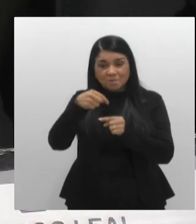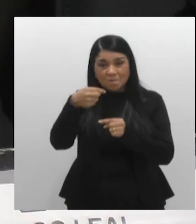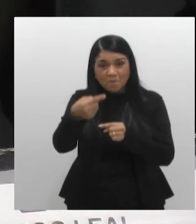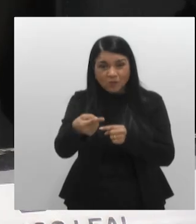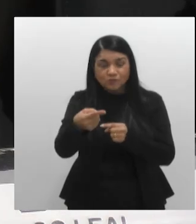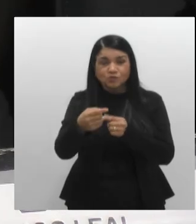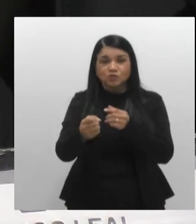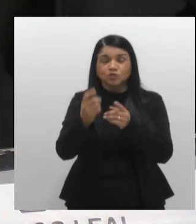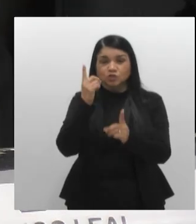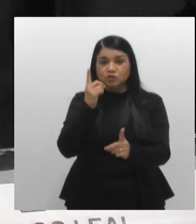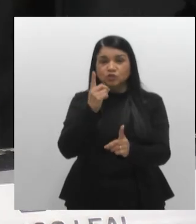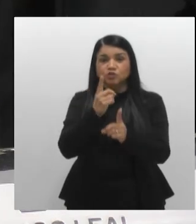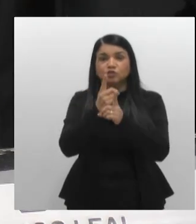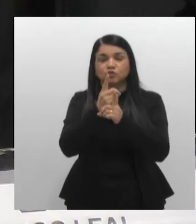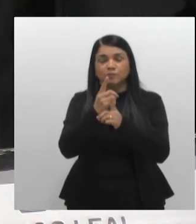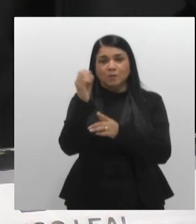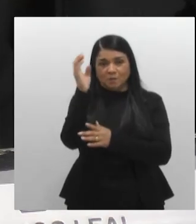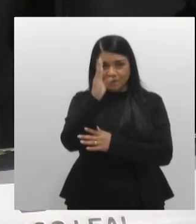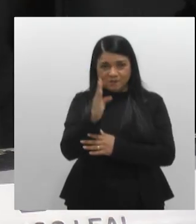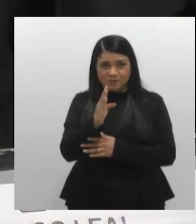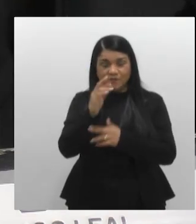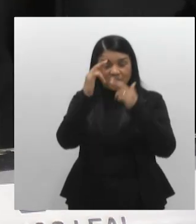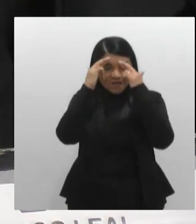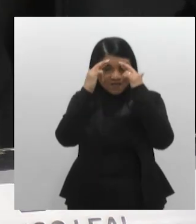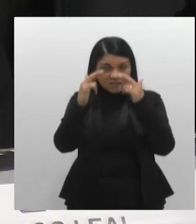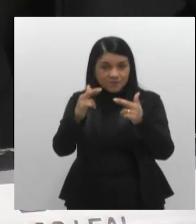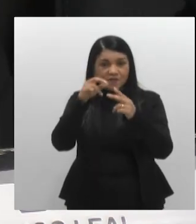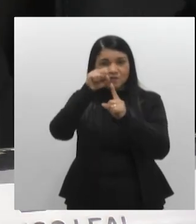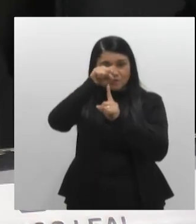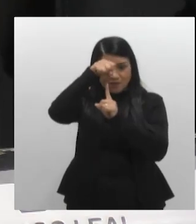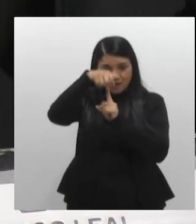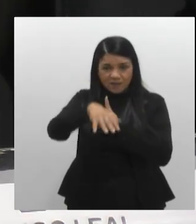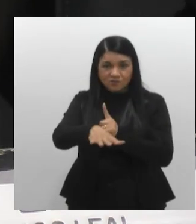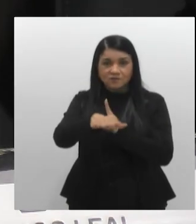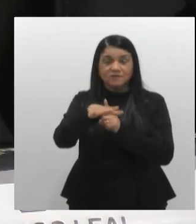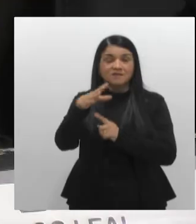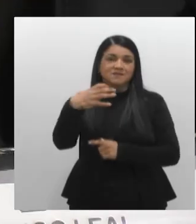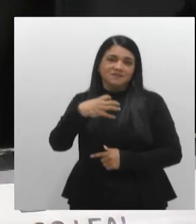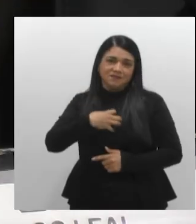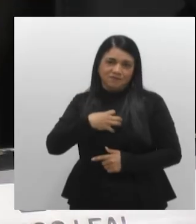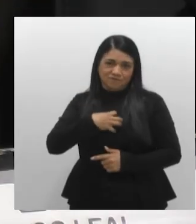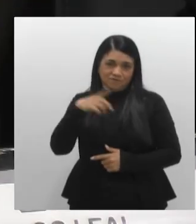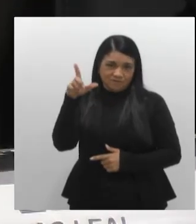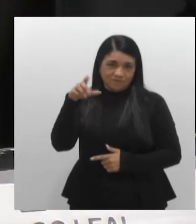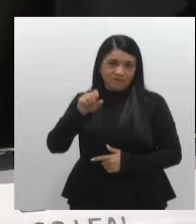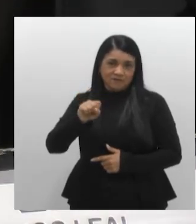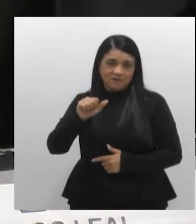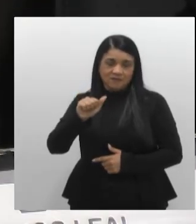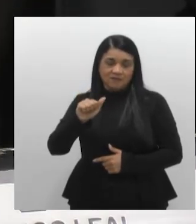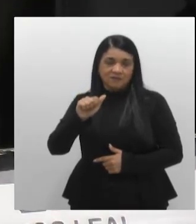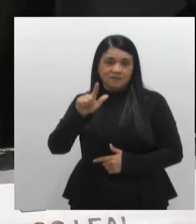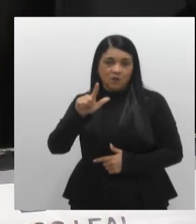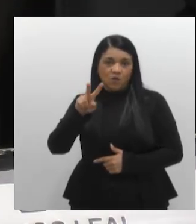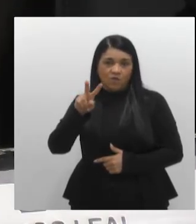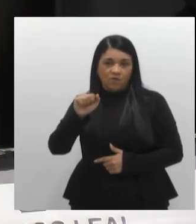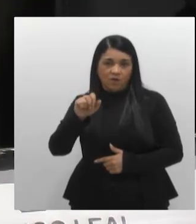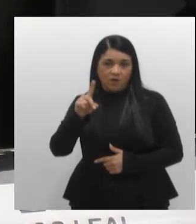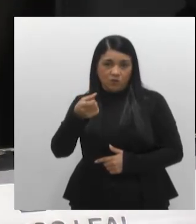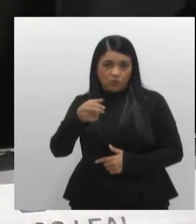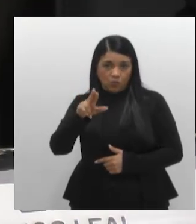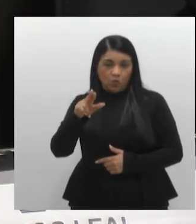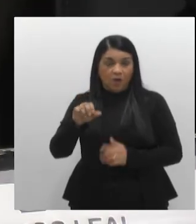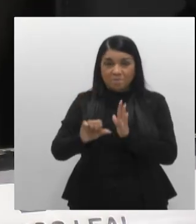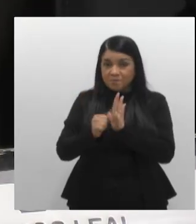Com todo respeito que eu tenho à Arquidiocese de Salvador, por ter sido a primeira, mas